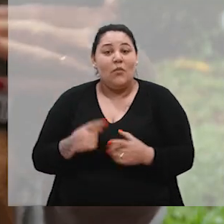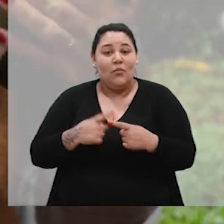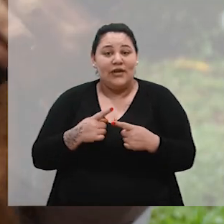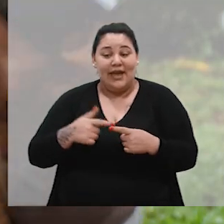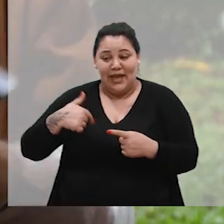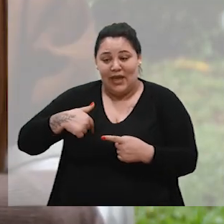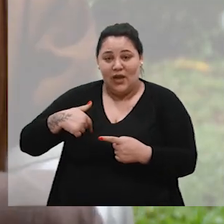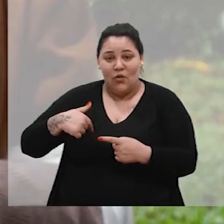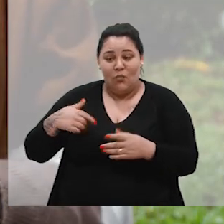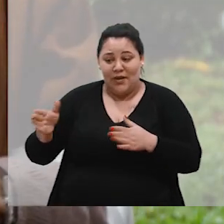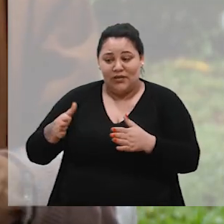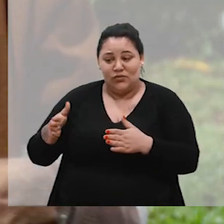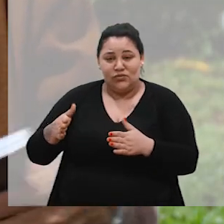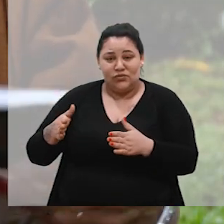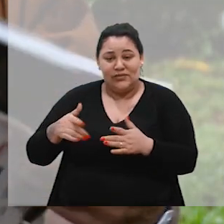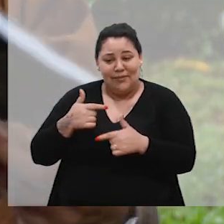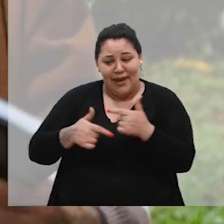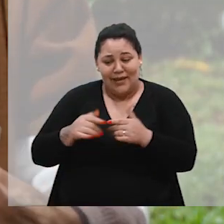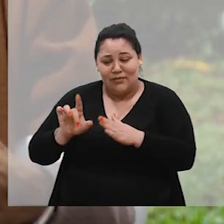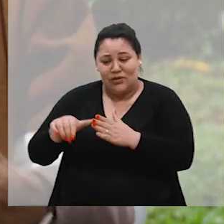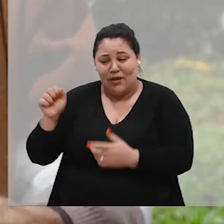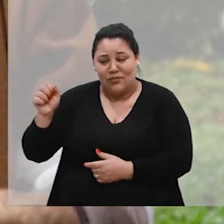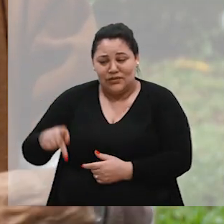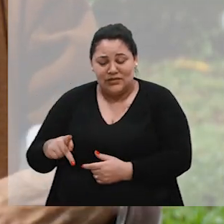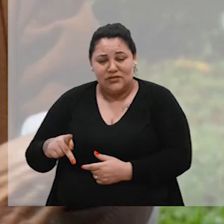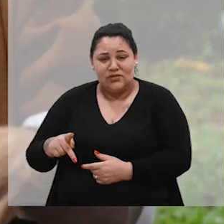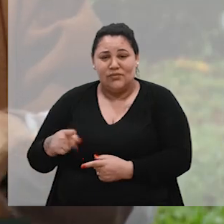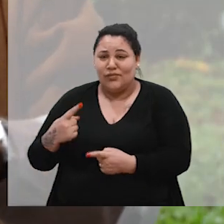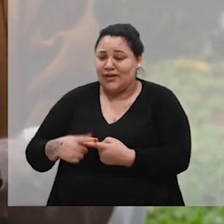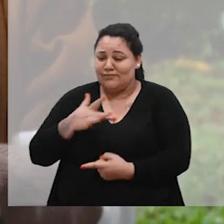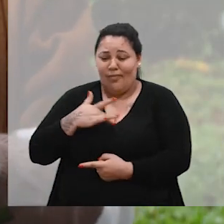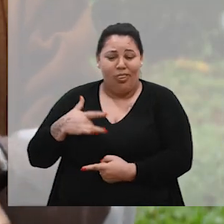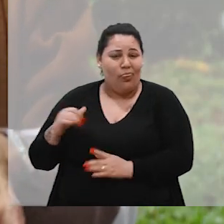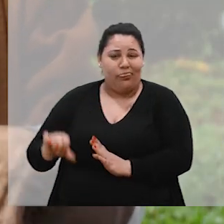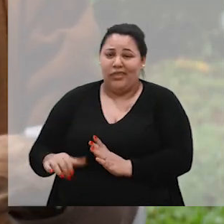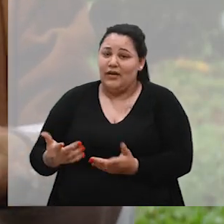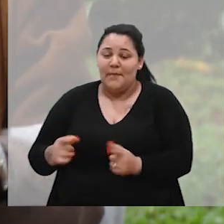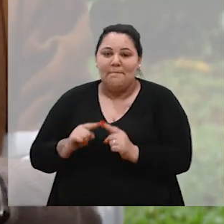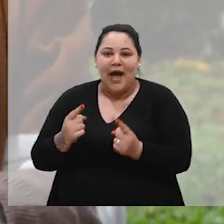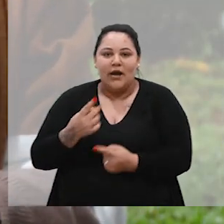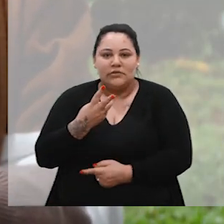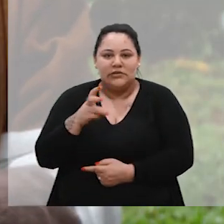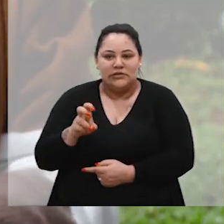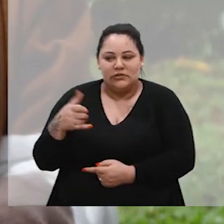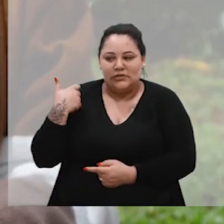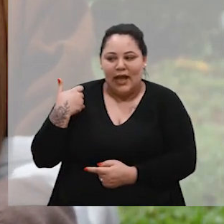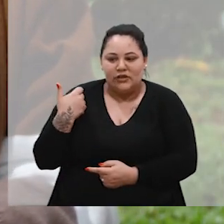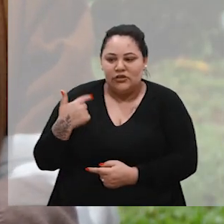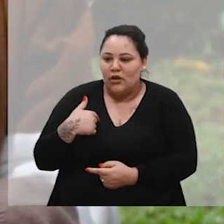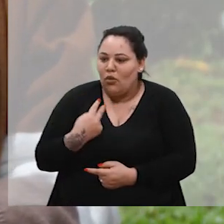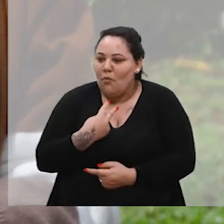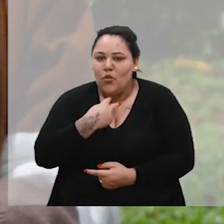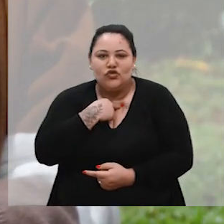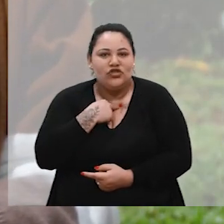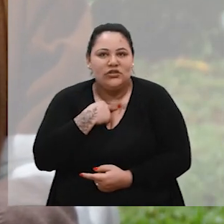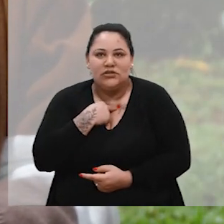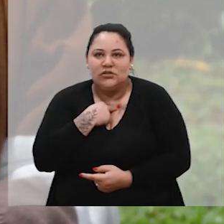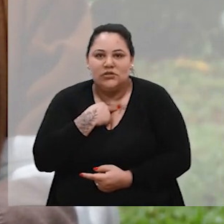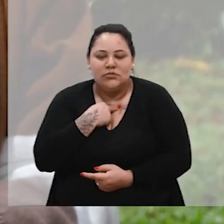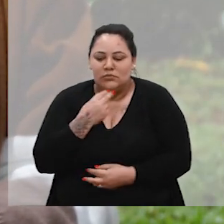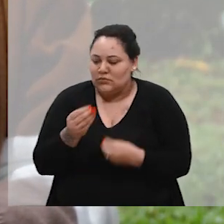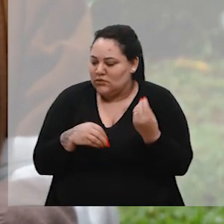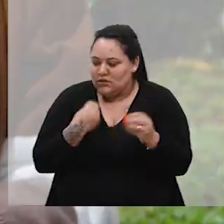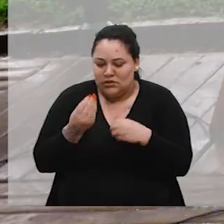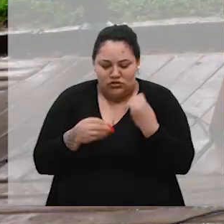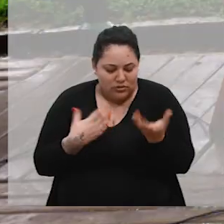quando eu me aposentei, era uma aposentadoria por invalidez, mas aos 35 anos eu não poderia me considerar uma inválida